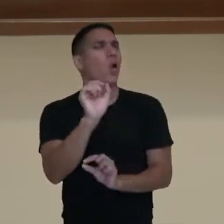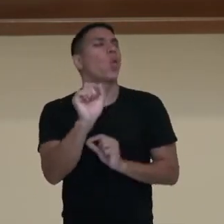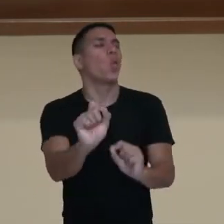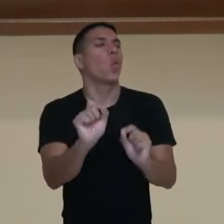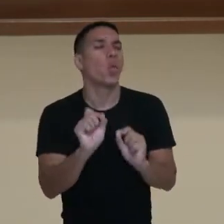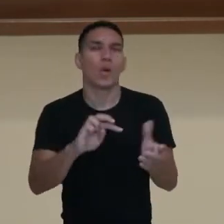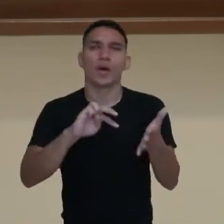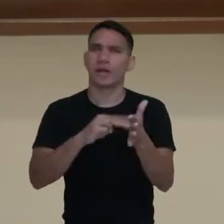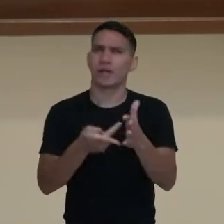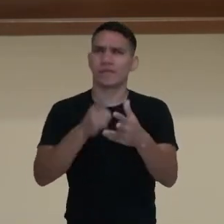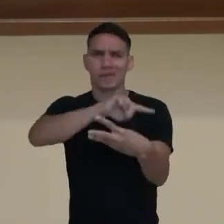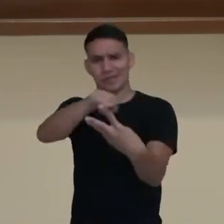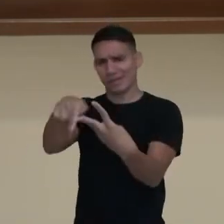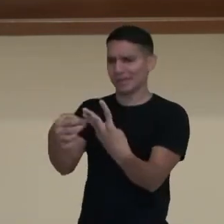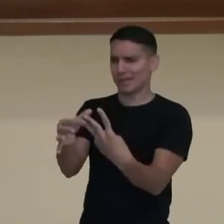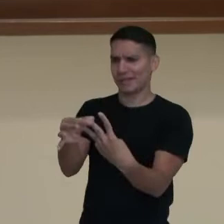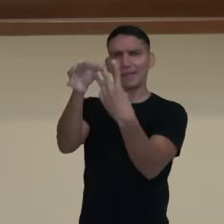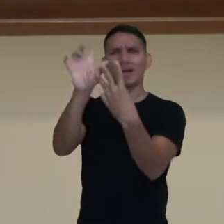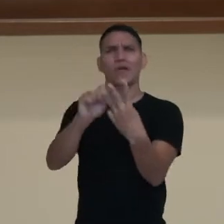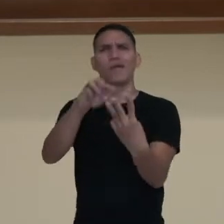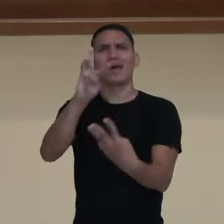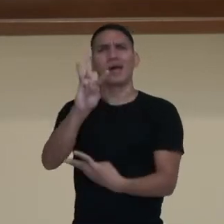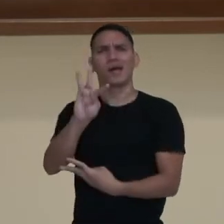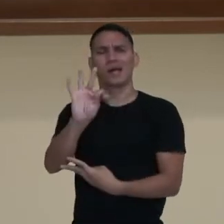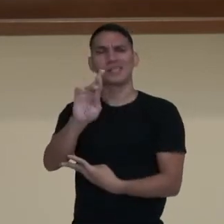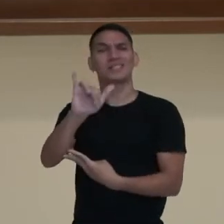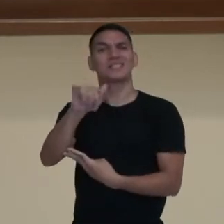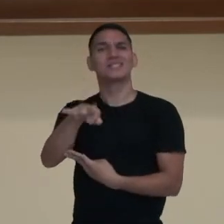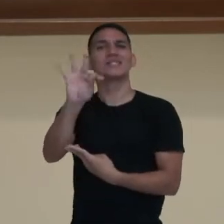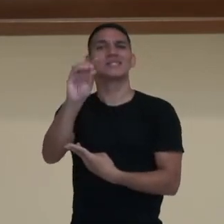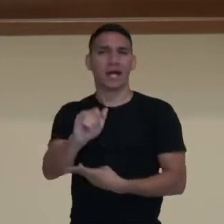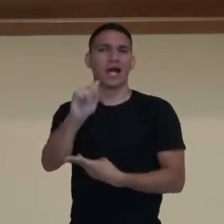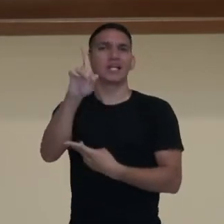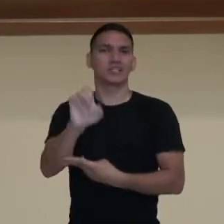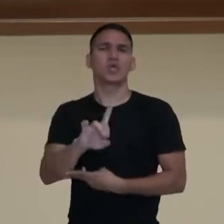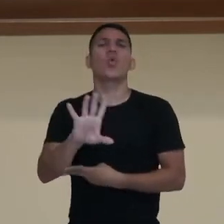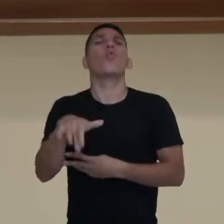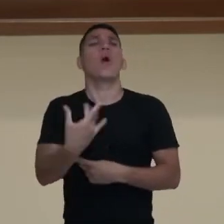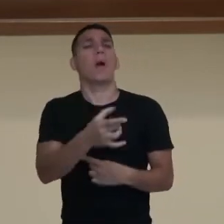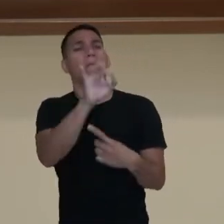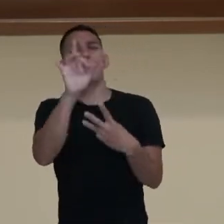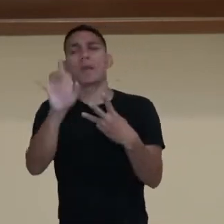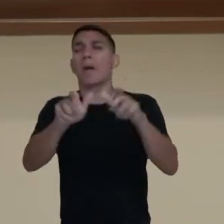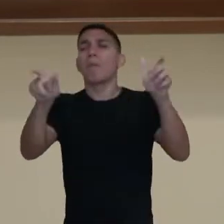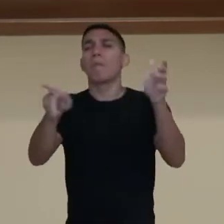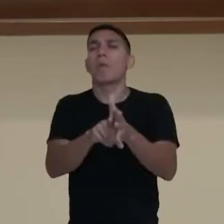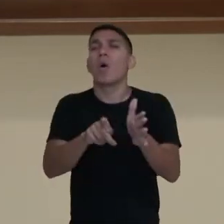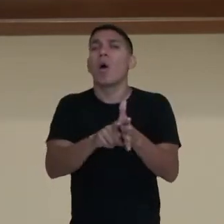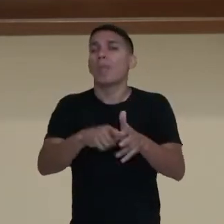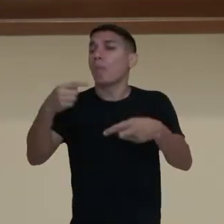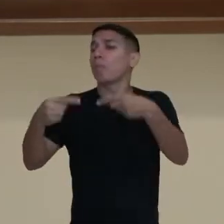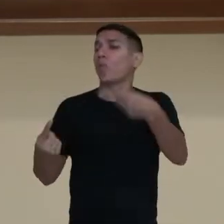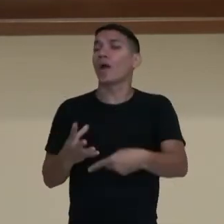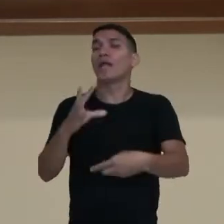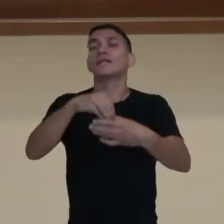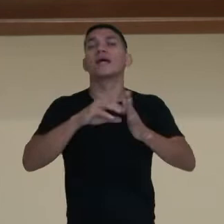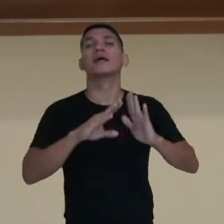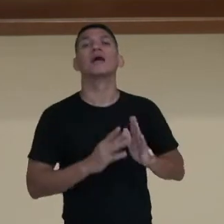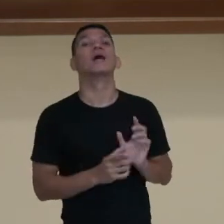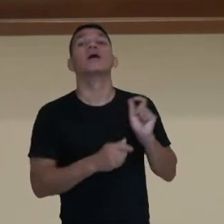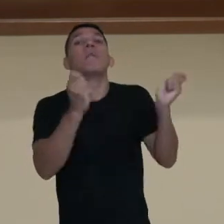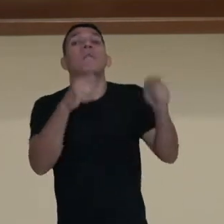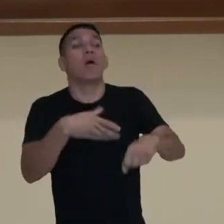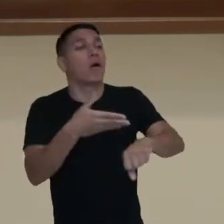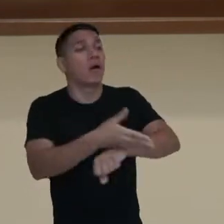é a Trindade? Como que é a Trindade? Quais são as posições de cargo político dentro da igreja? Quem pode ser padre? Quem pode